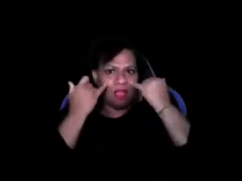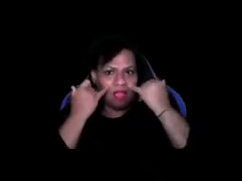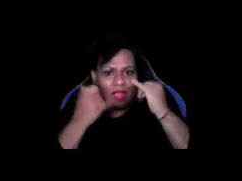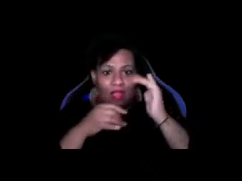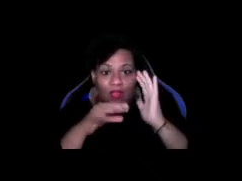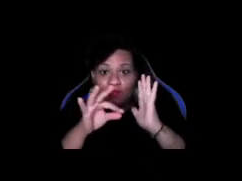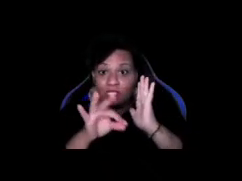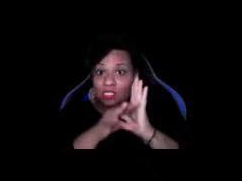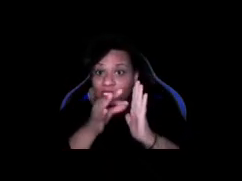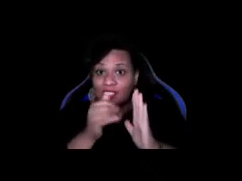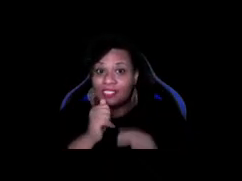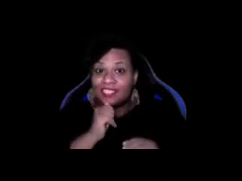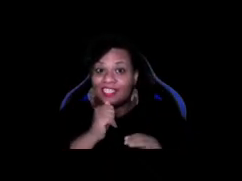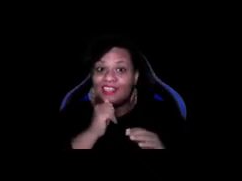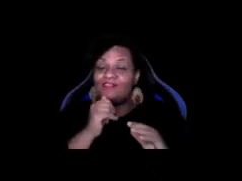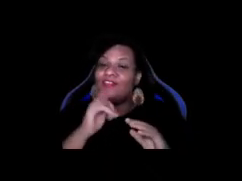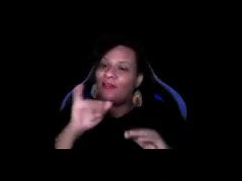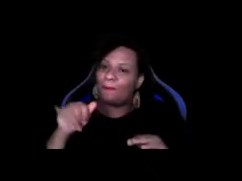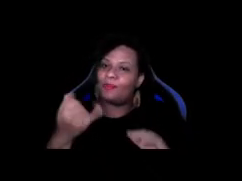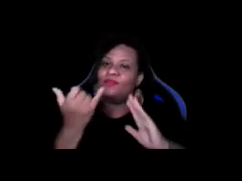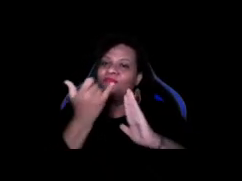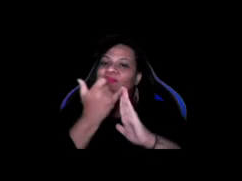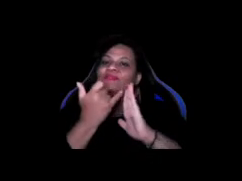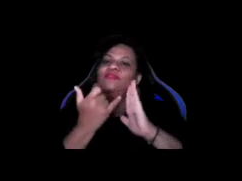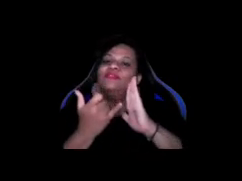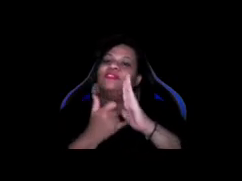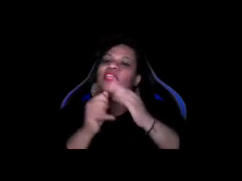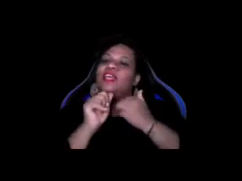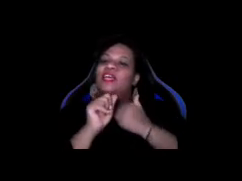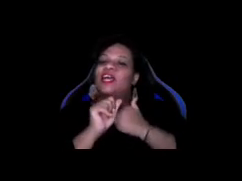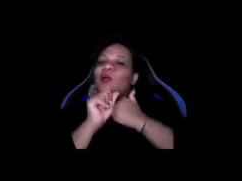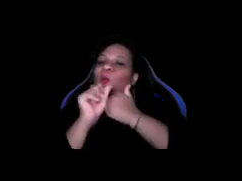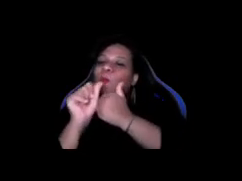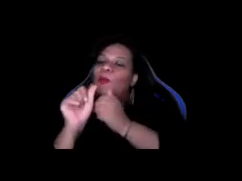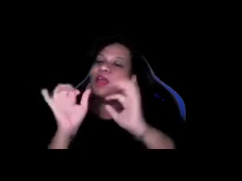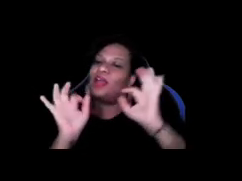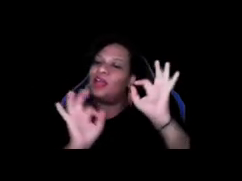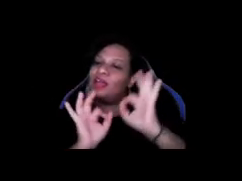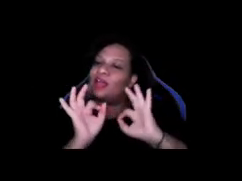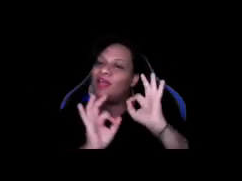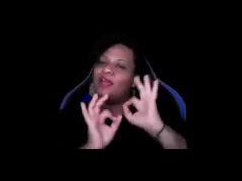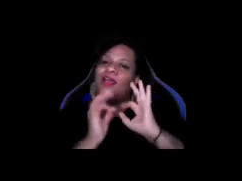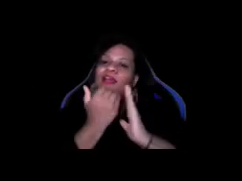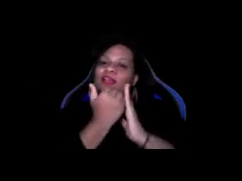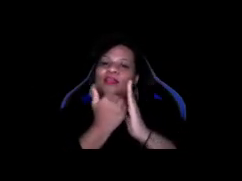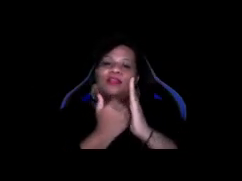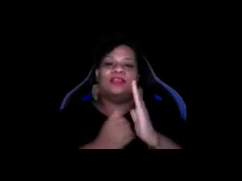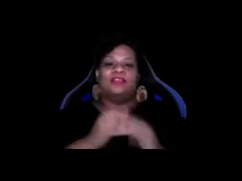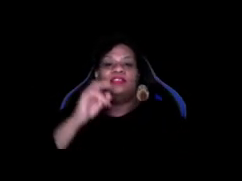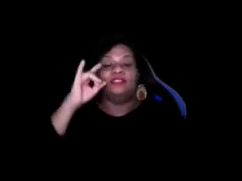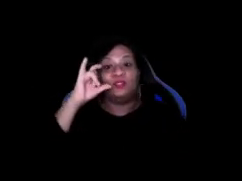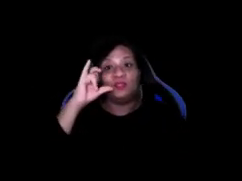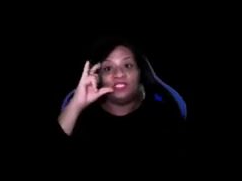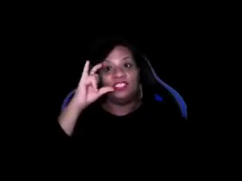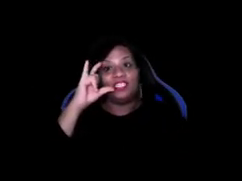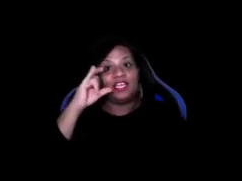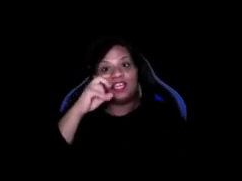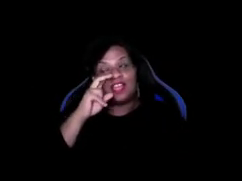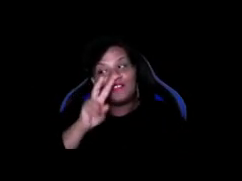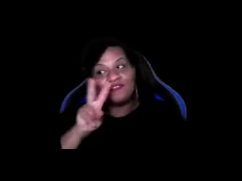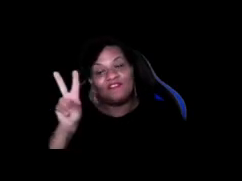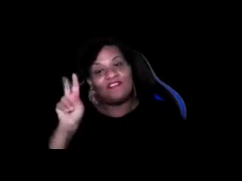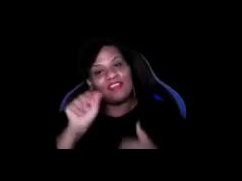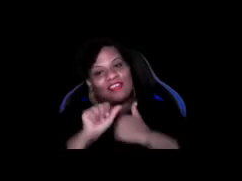no nosso canal, se inscreva. Acompanhe a nossa programação também pelo nosso Instagram. Segue lá, gente. É